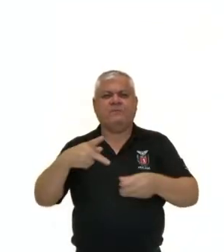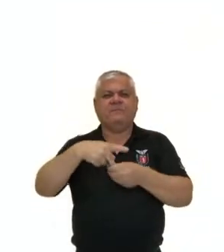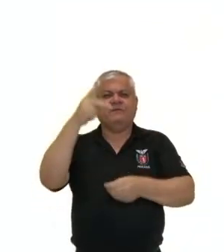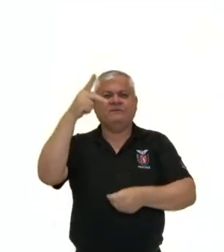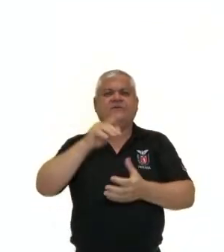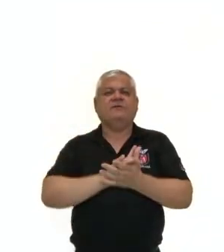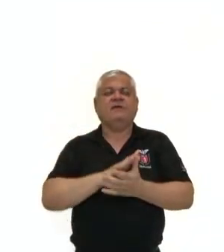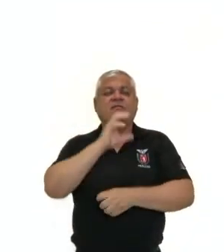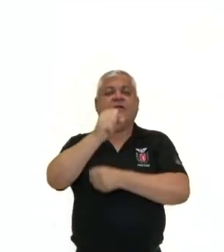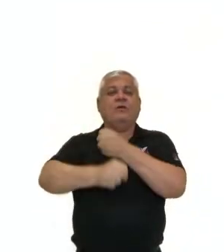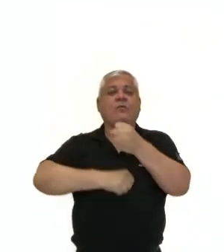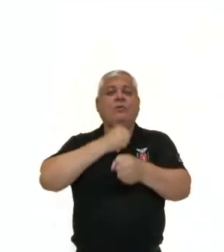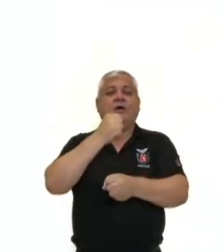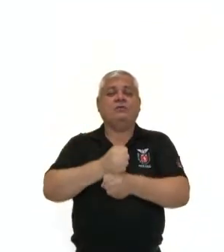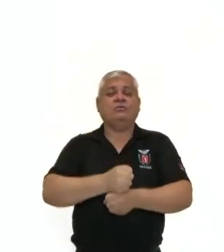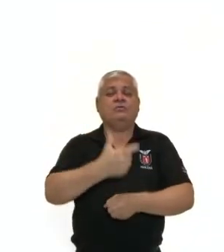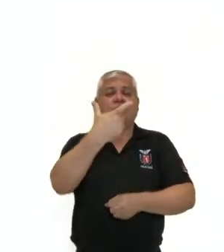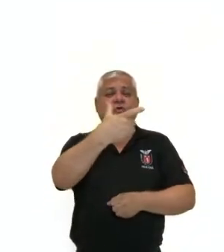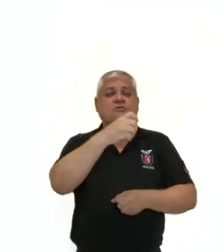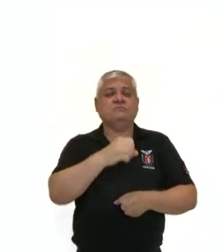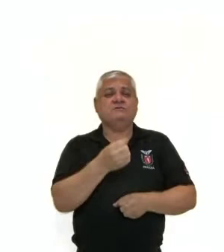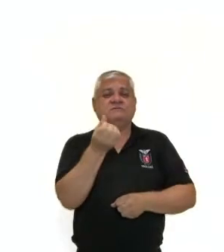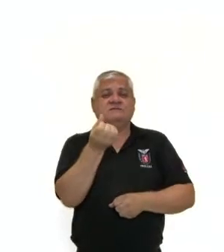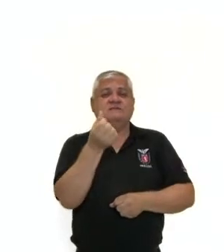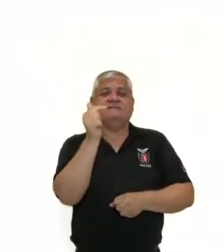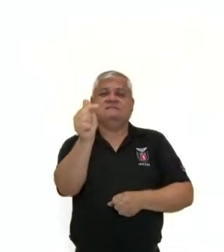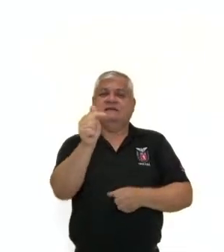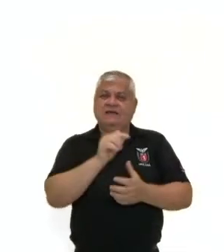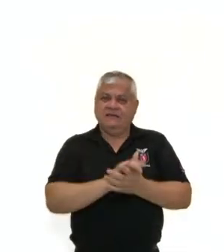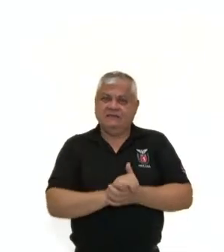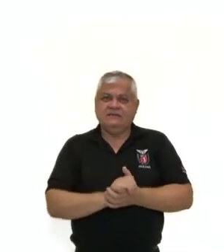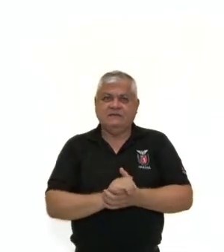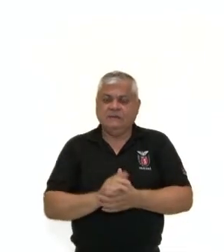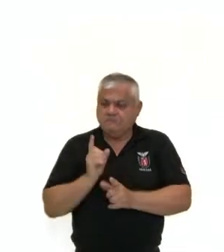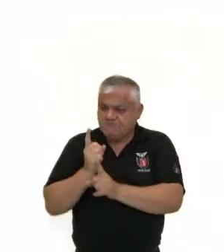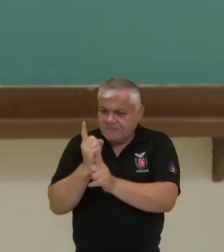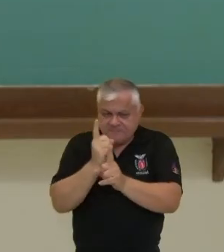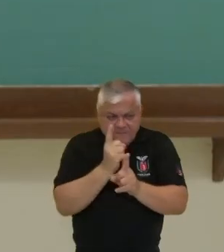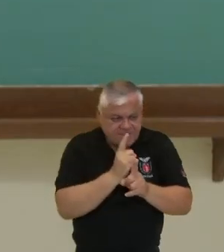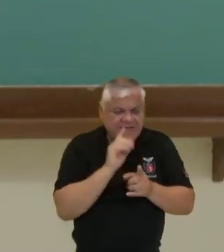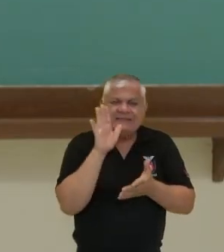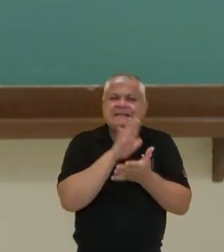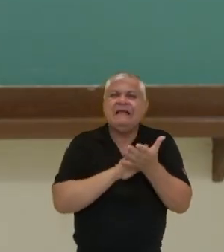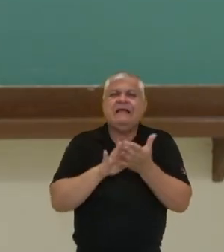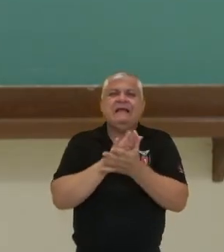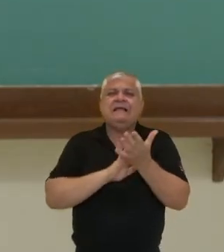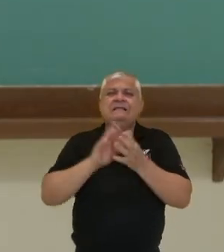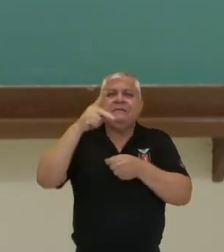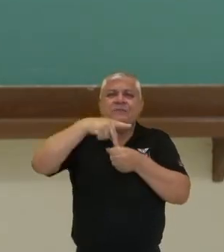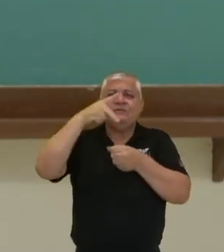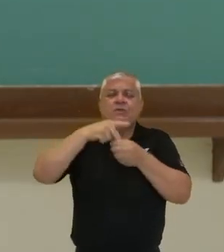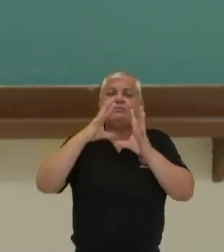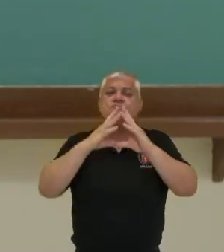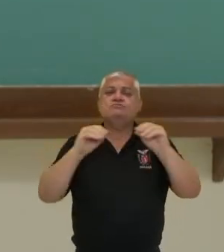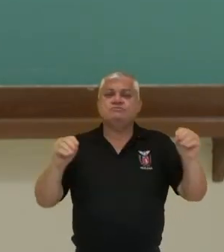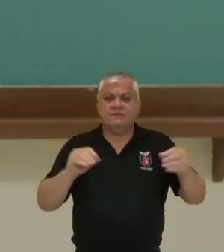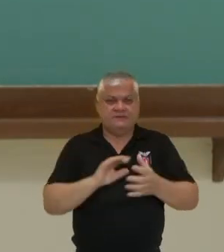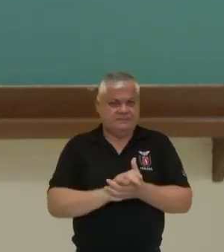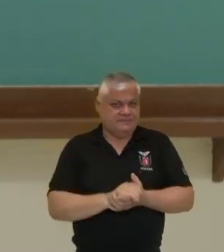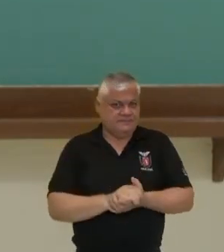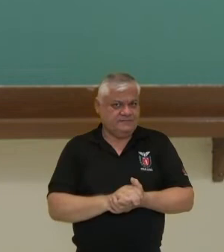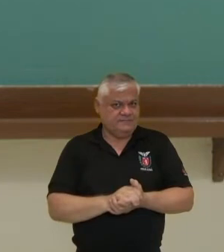até o ano de 2067 caso não fossem encontradas novas jazidas A grande questão aqui é